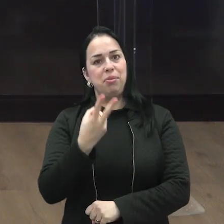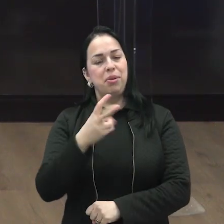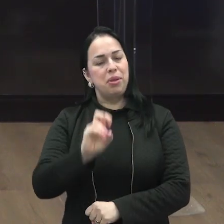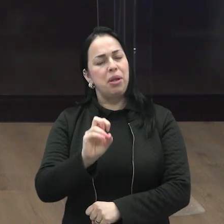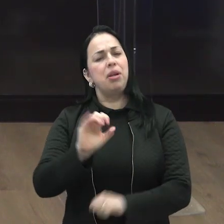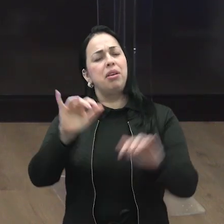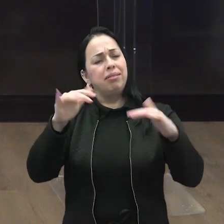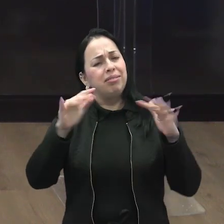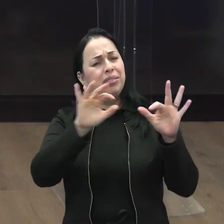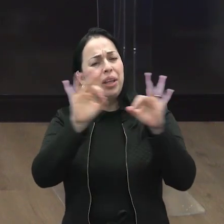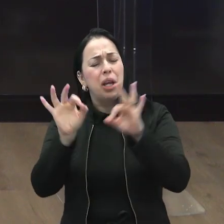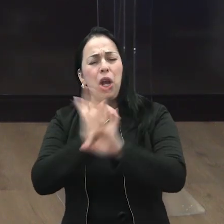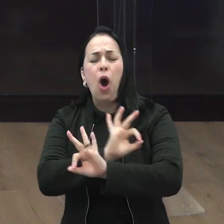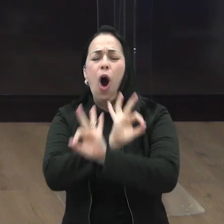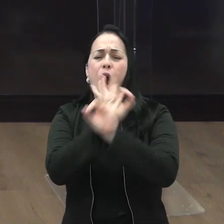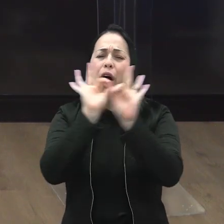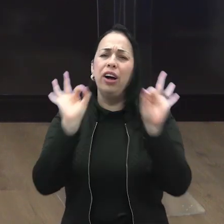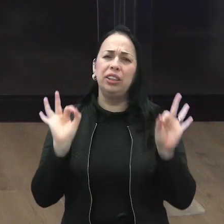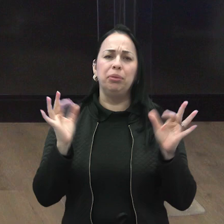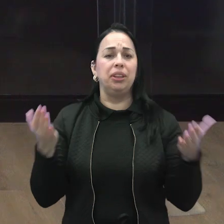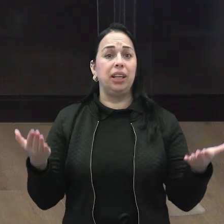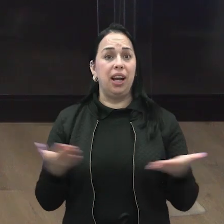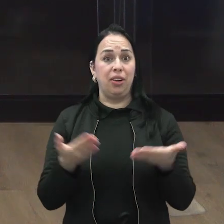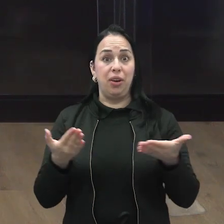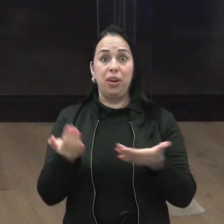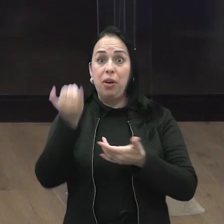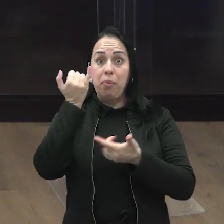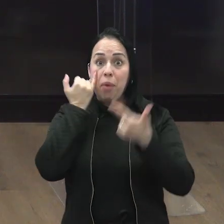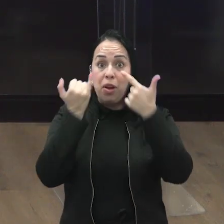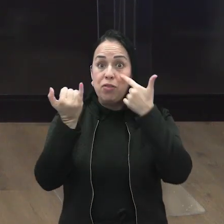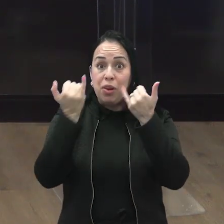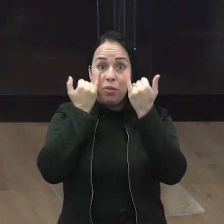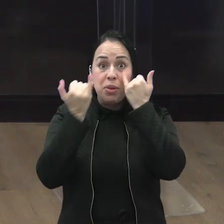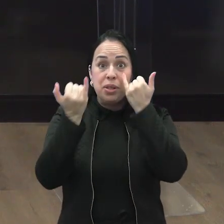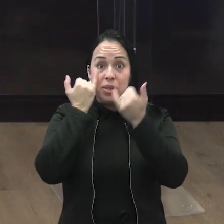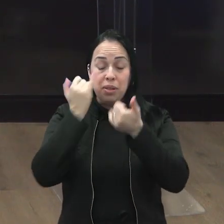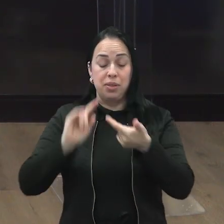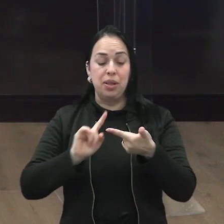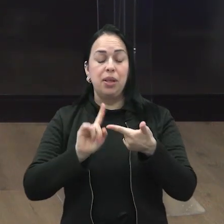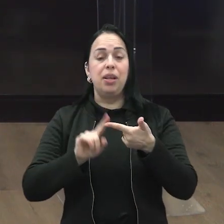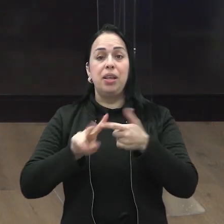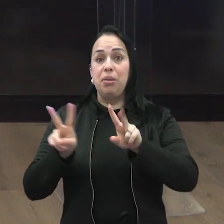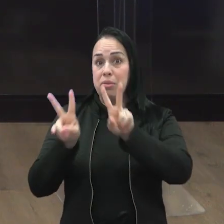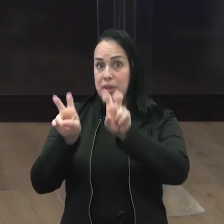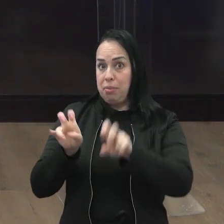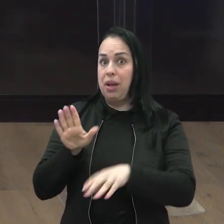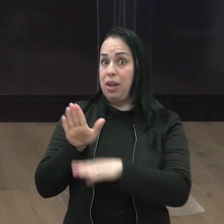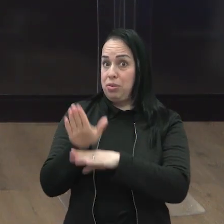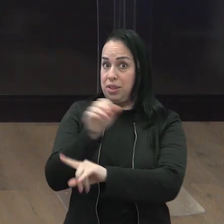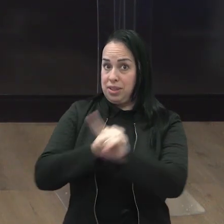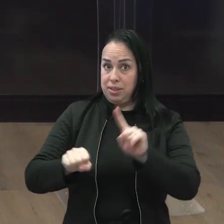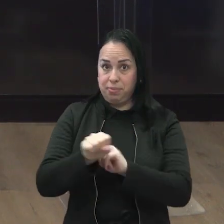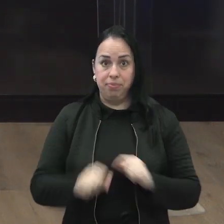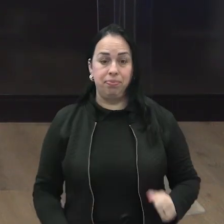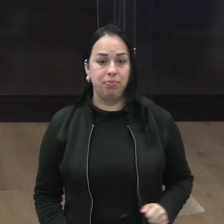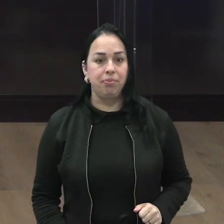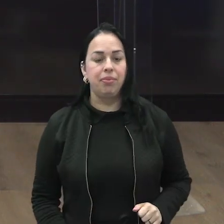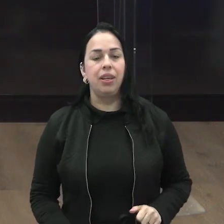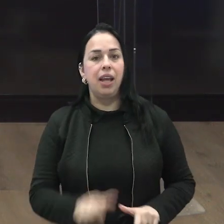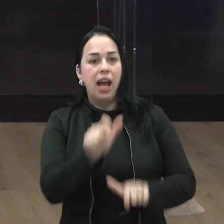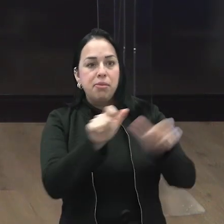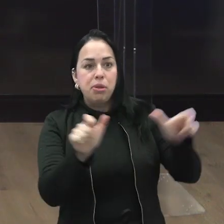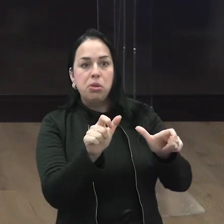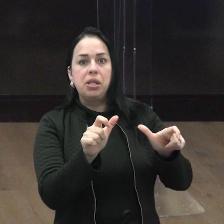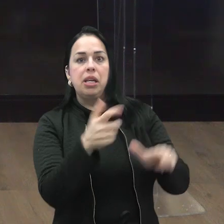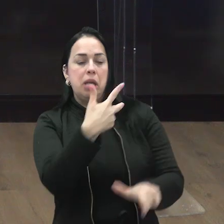Que bom ter a sua companhia por aqui. A partir de agora, vamos juntos com informação e prestação de serviço. Queda nos índices